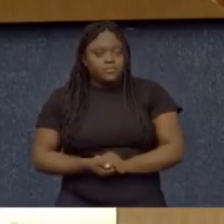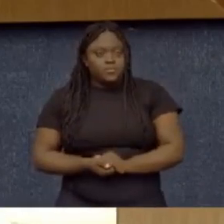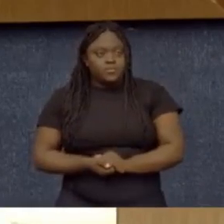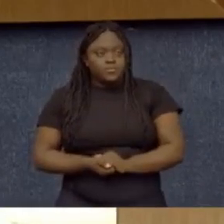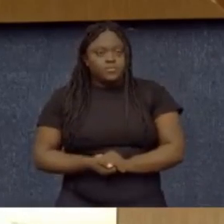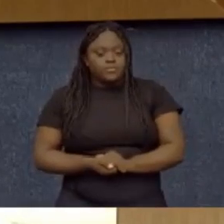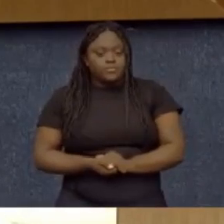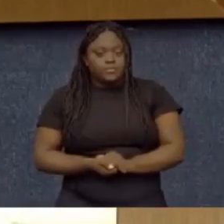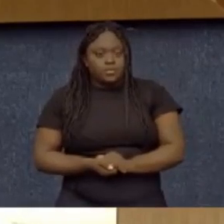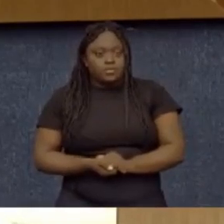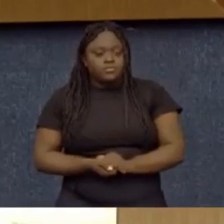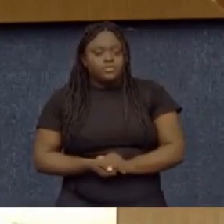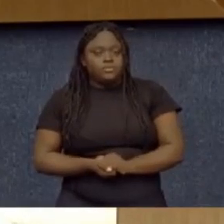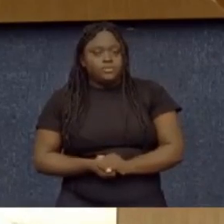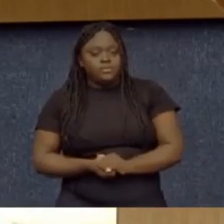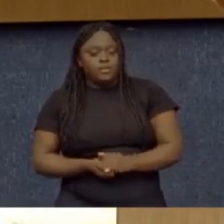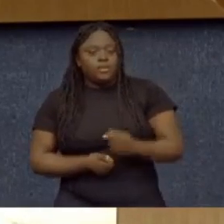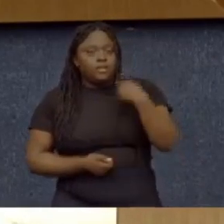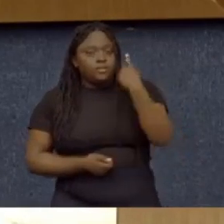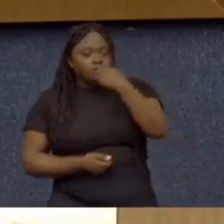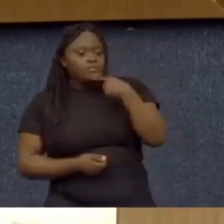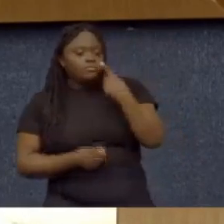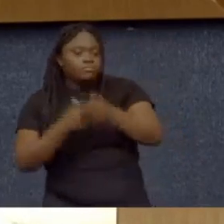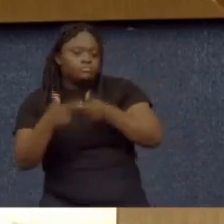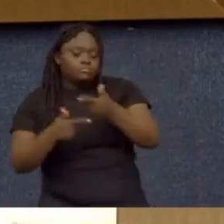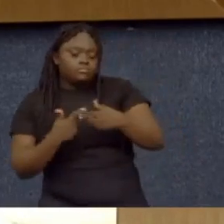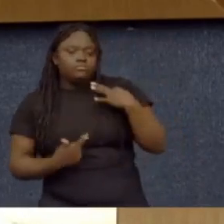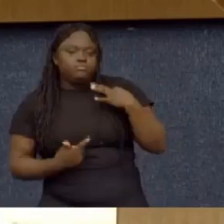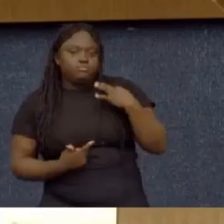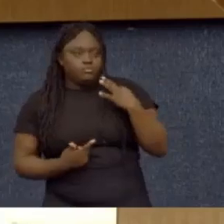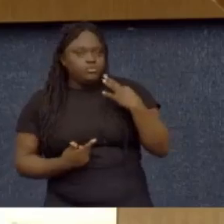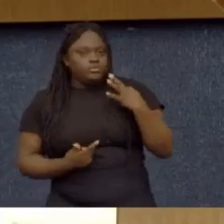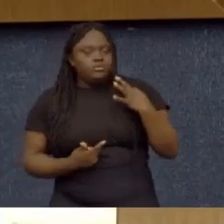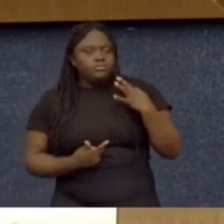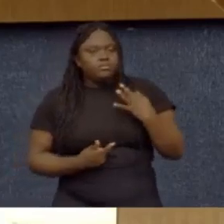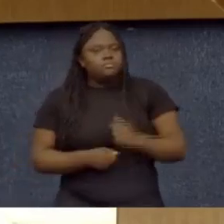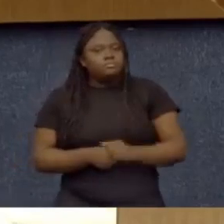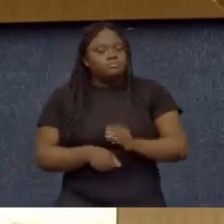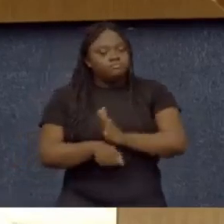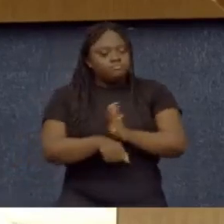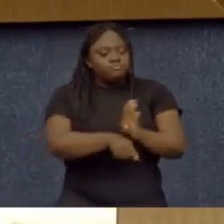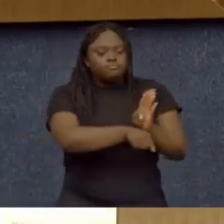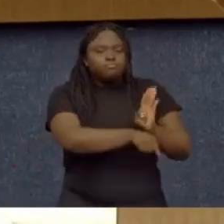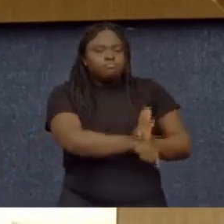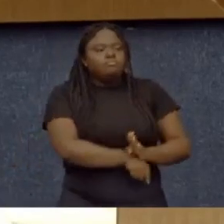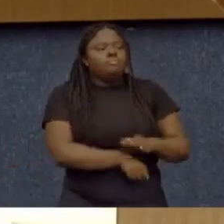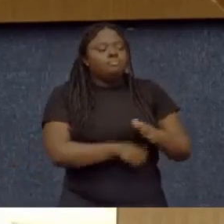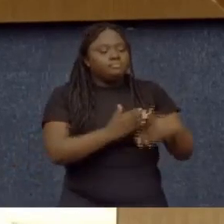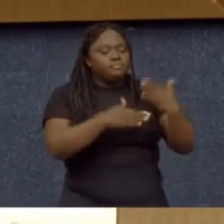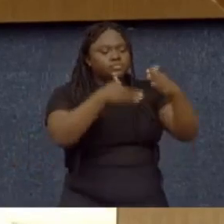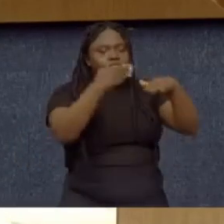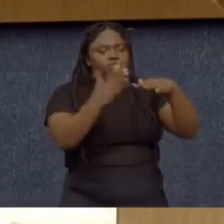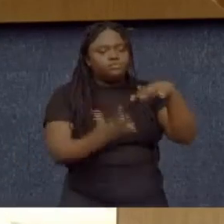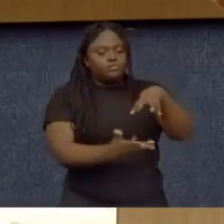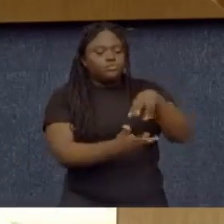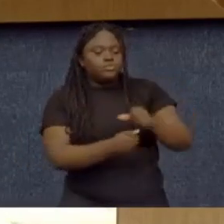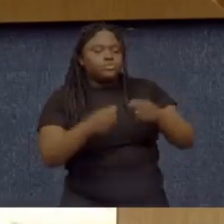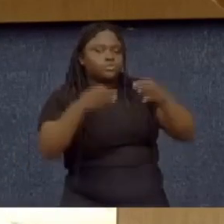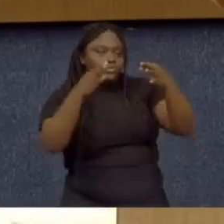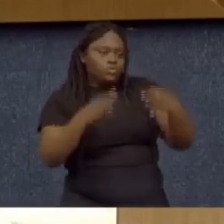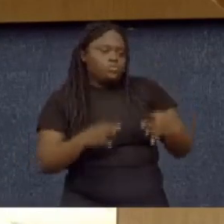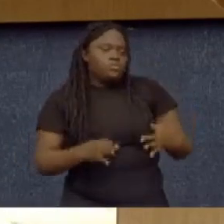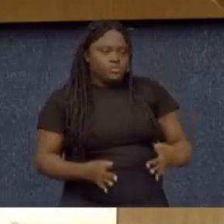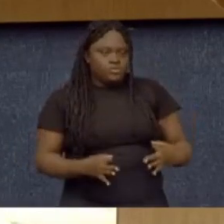cada hora de trabalho voluntário contribui para construir um mundo mais justo e